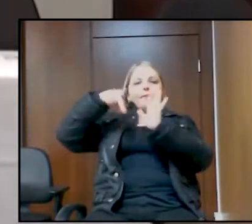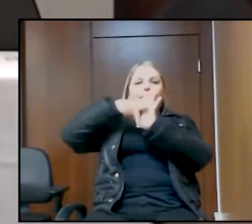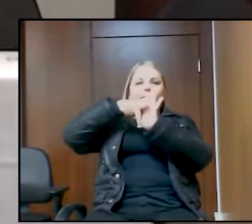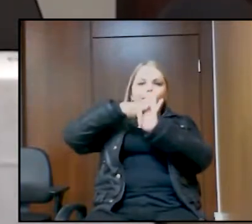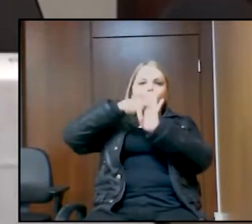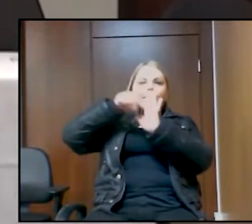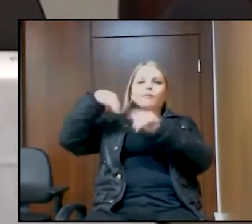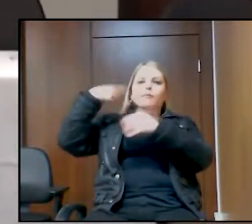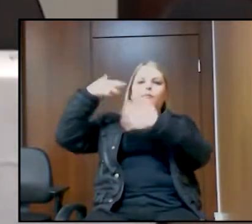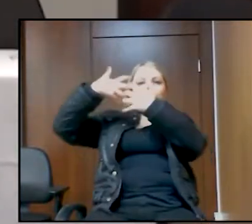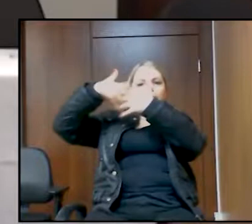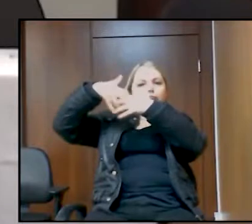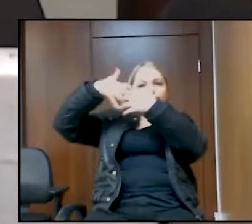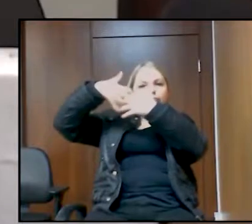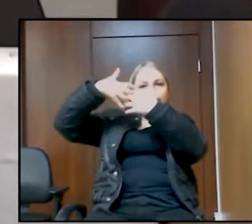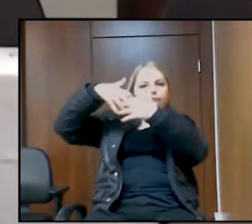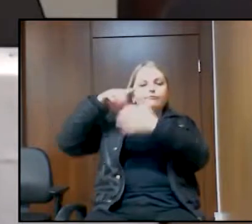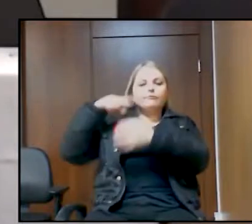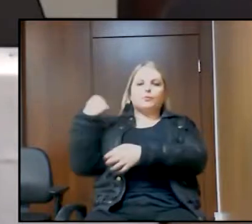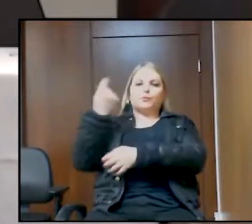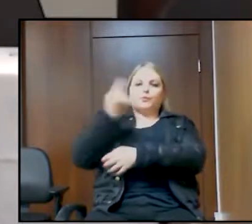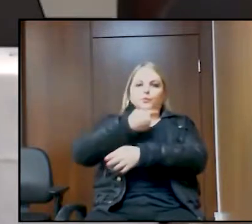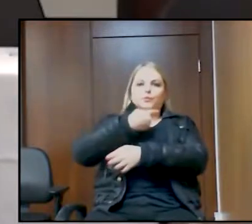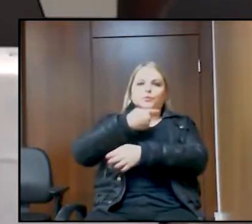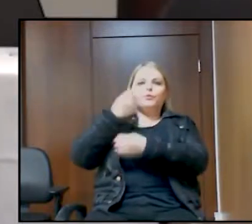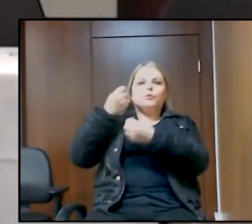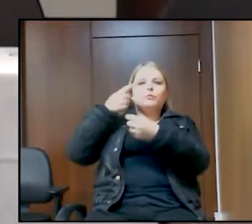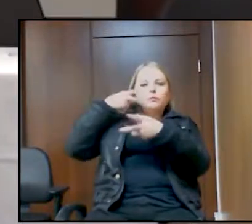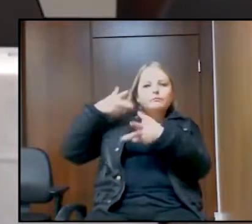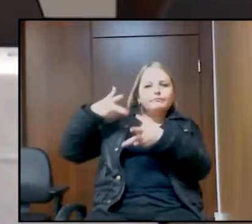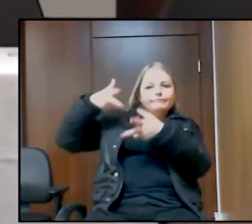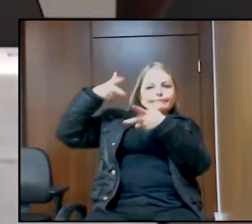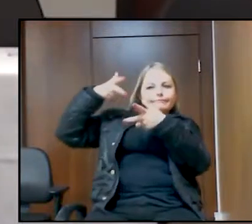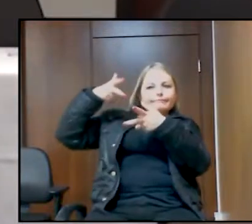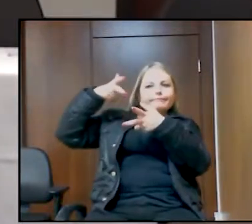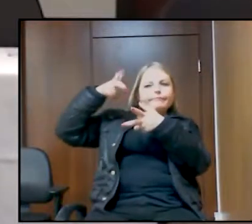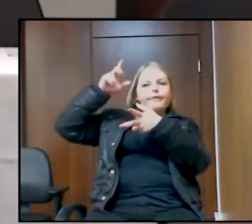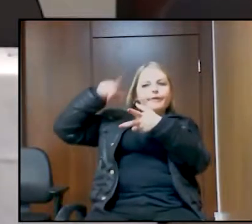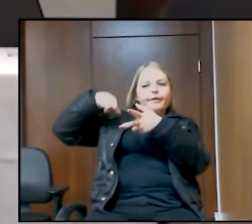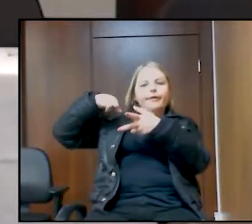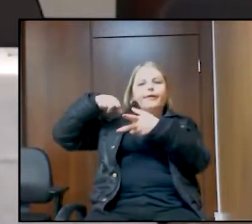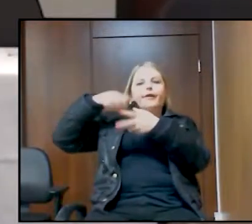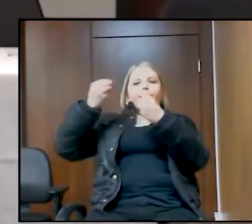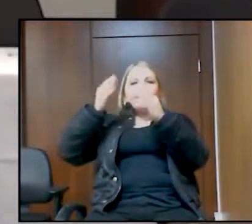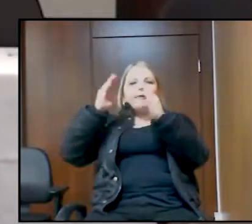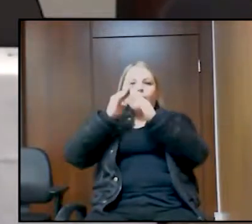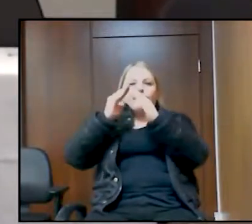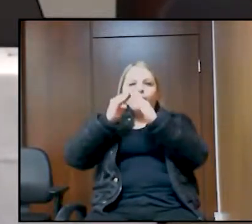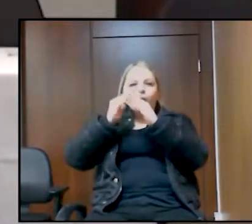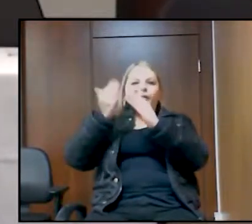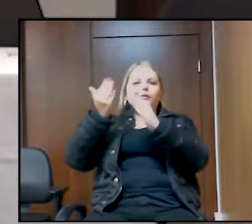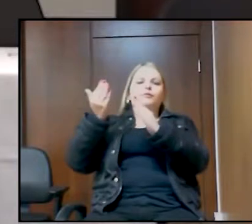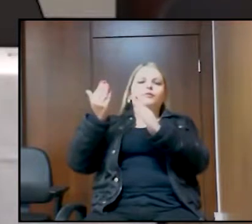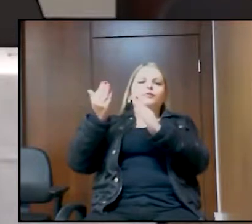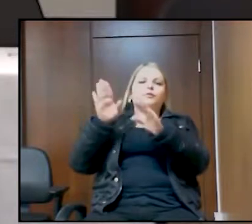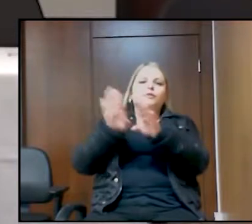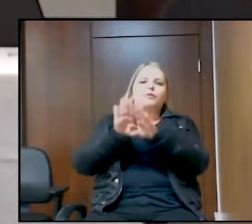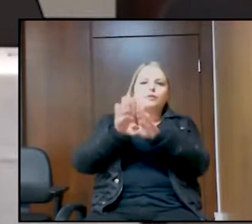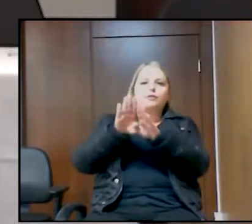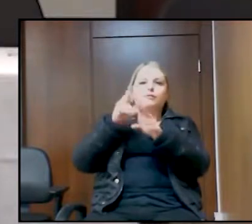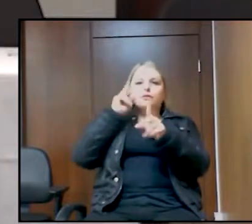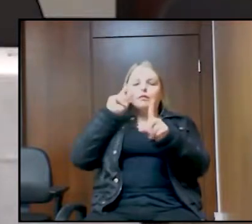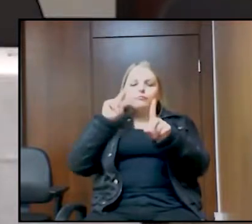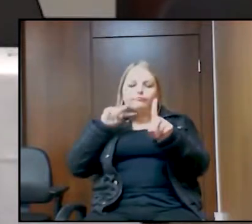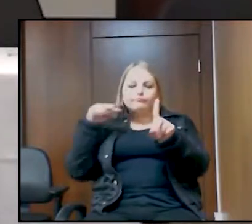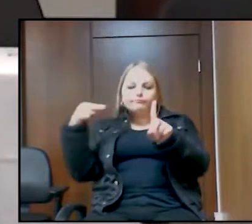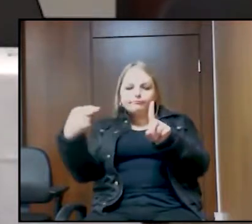para todos nós, na perspectiva do direito à moradia, do ponto de